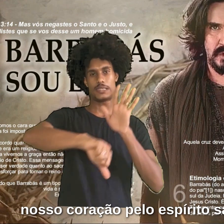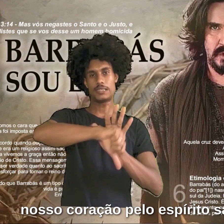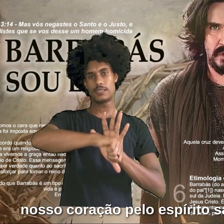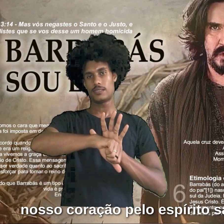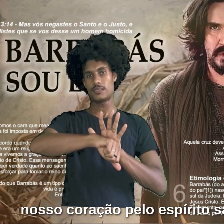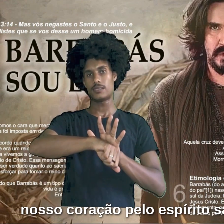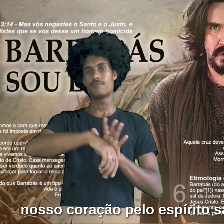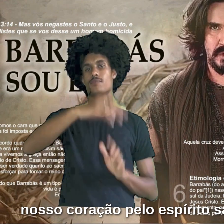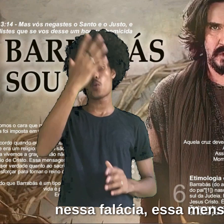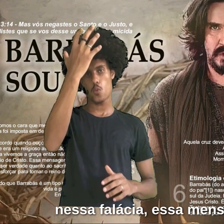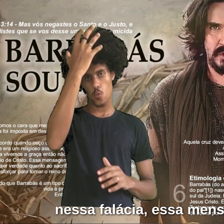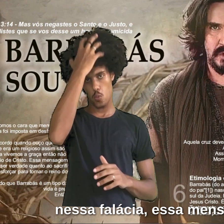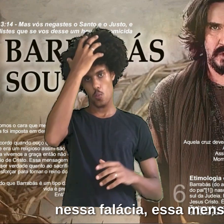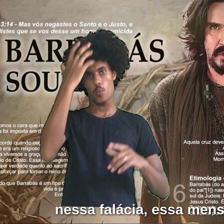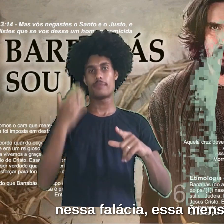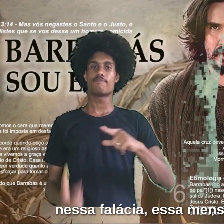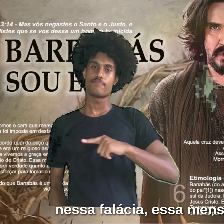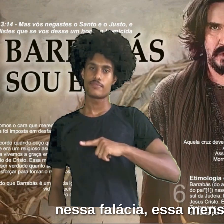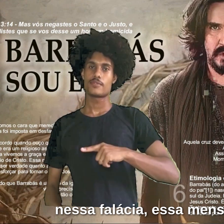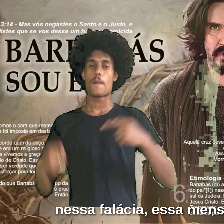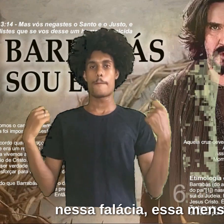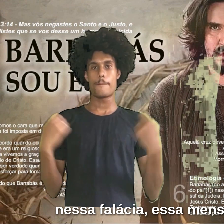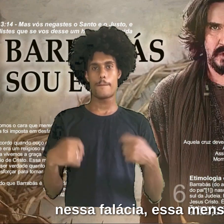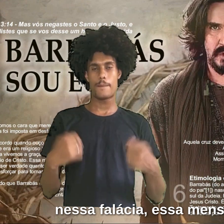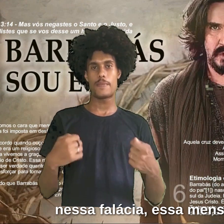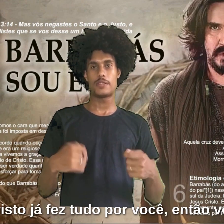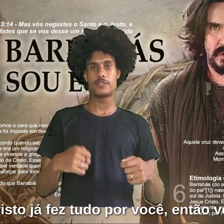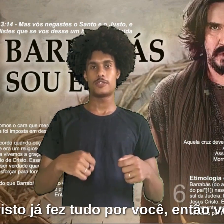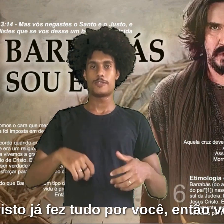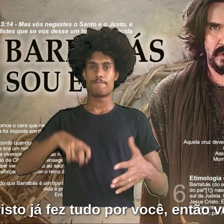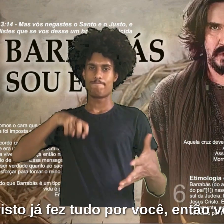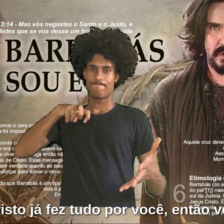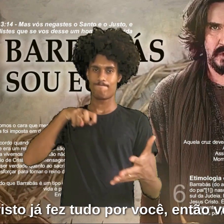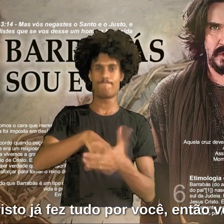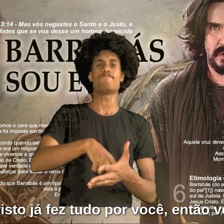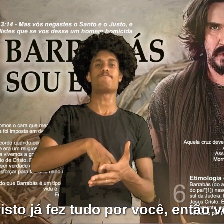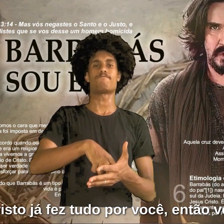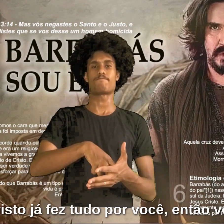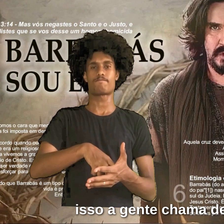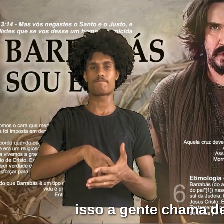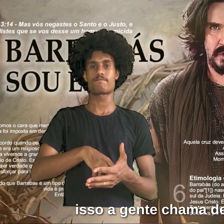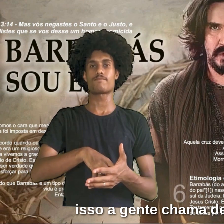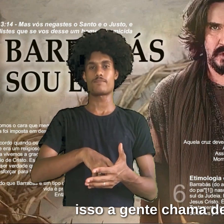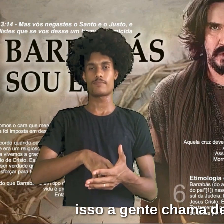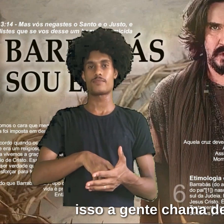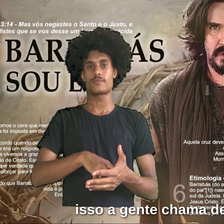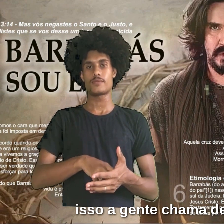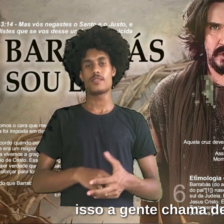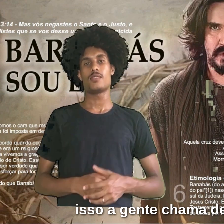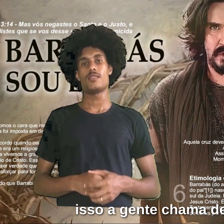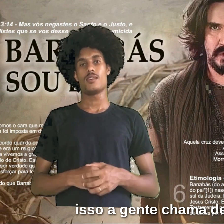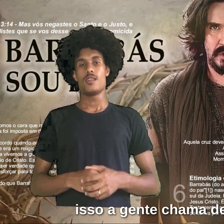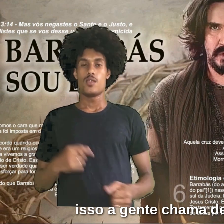Santo de Deus. Não caia nessa falácia, essa mensagem é ambígua. Cristo já fez tudo por você, então você não precisa fazer nada. Isso a gente chama de graça